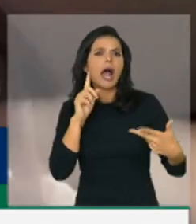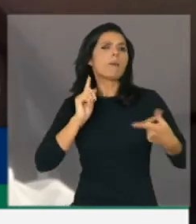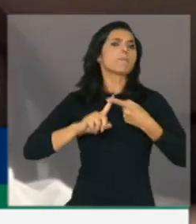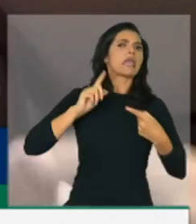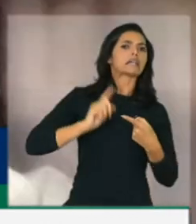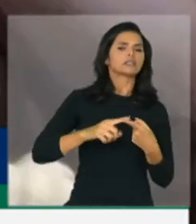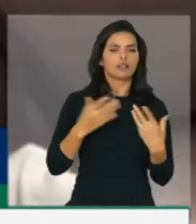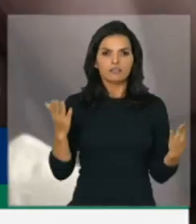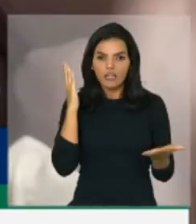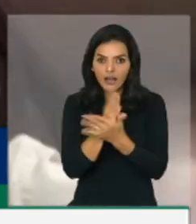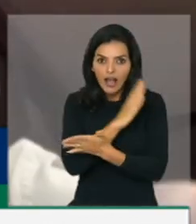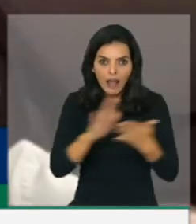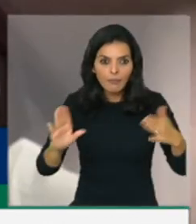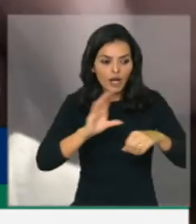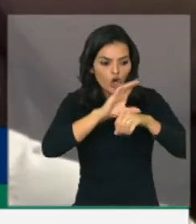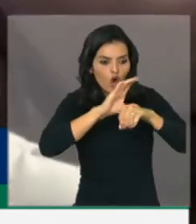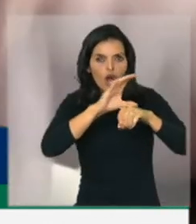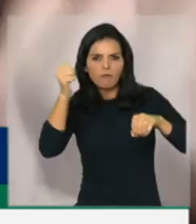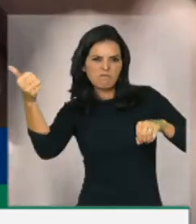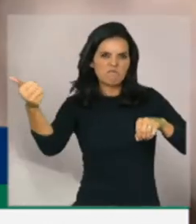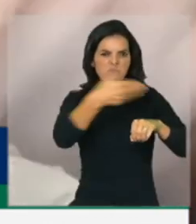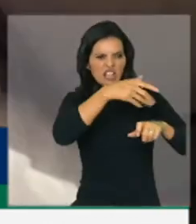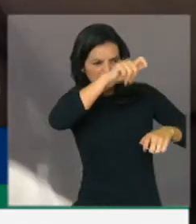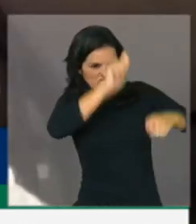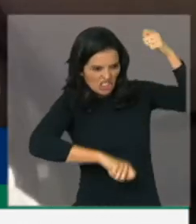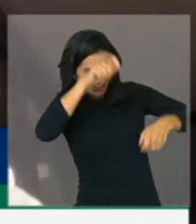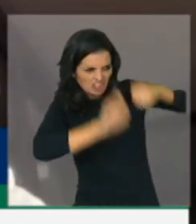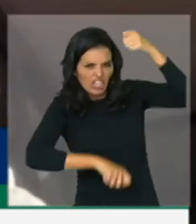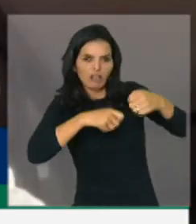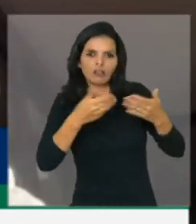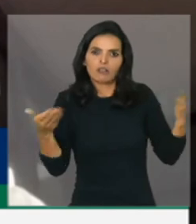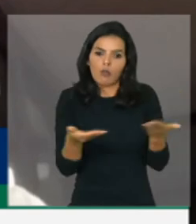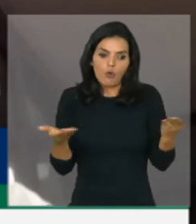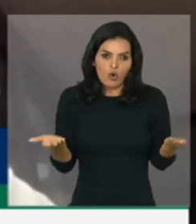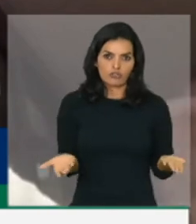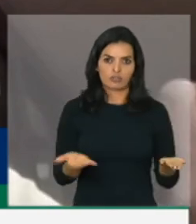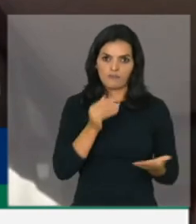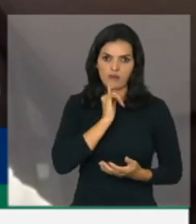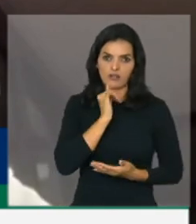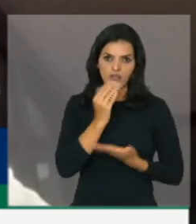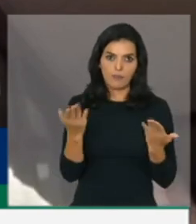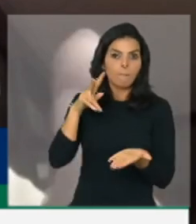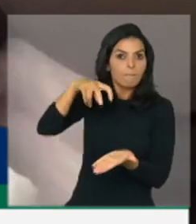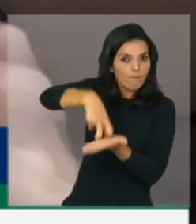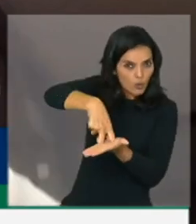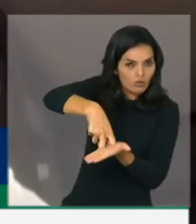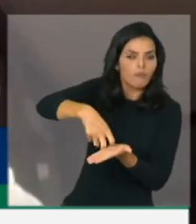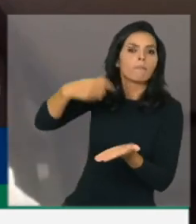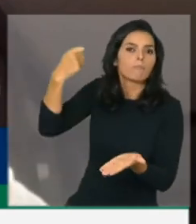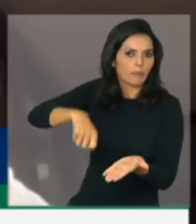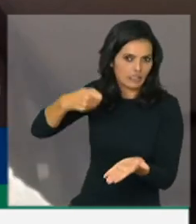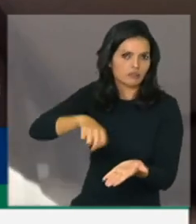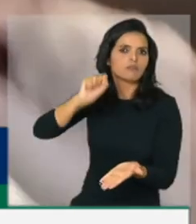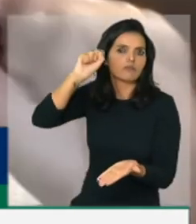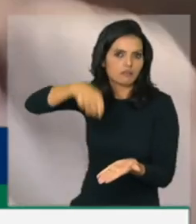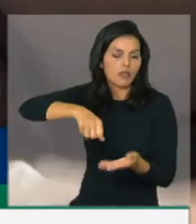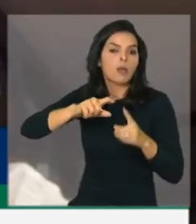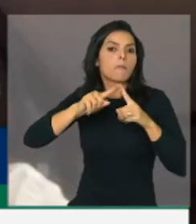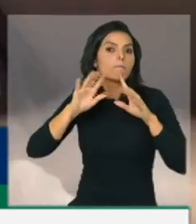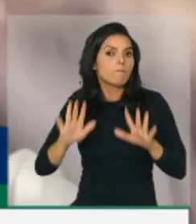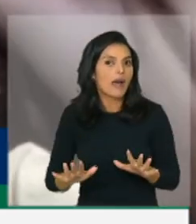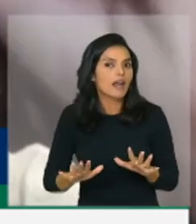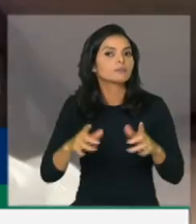ver a nossa Constituição sendo rasgada, como na noite de hoje. As punições, senhor presidente, devem ser conduzidas pelos meios